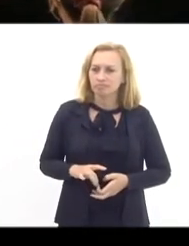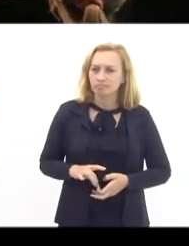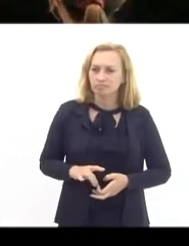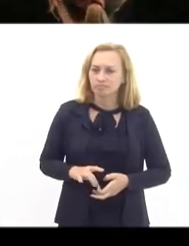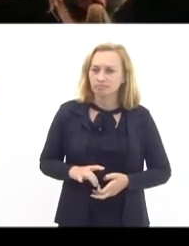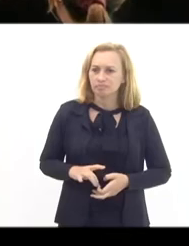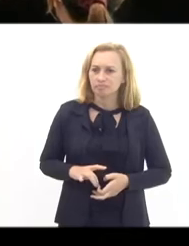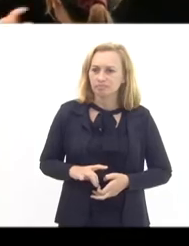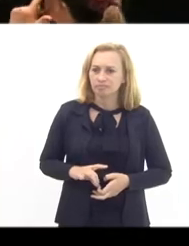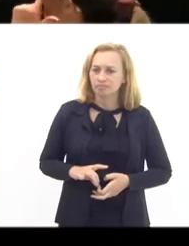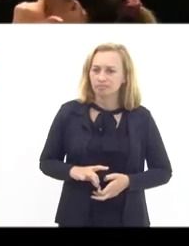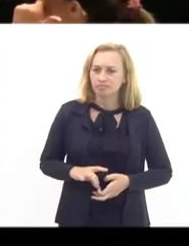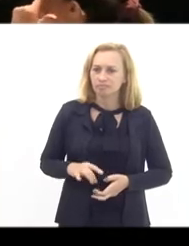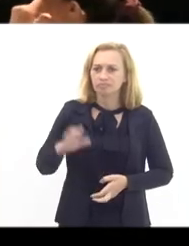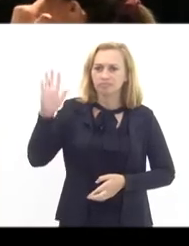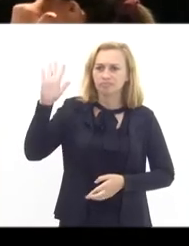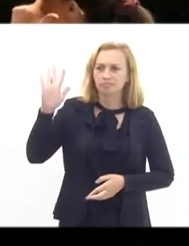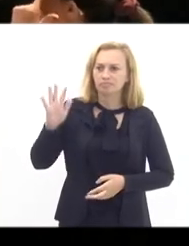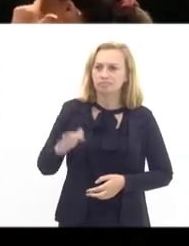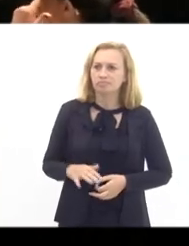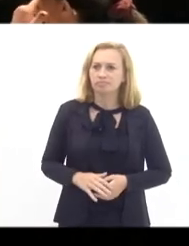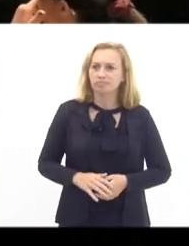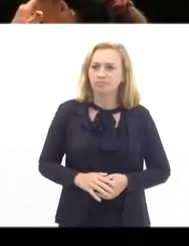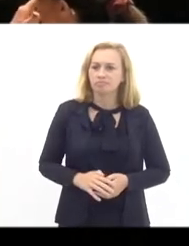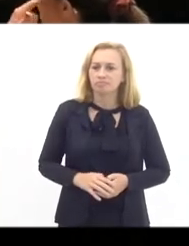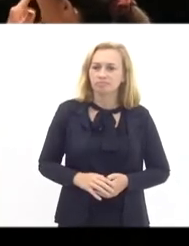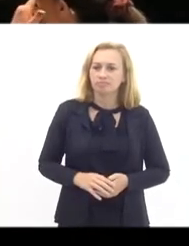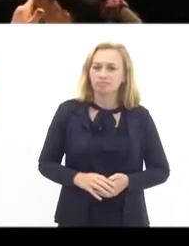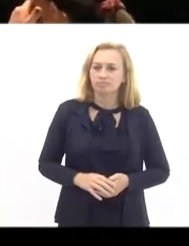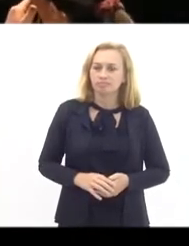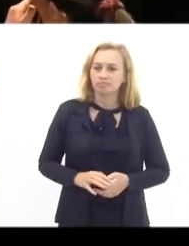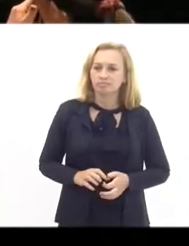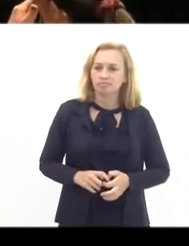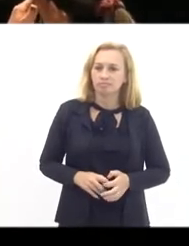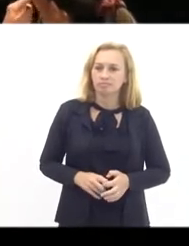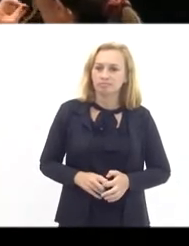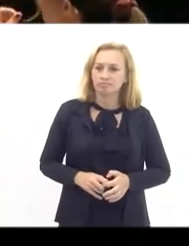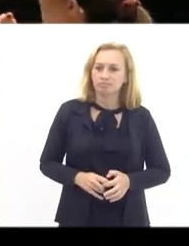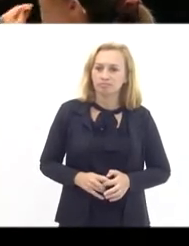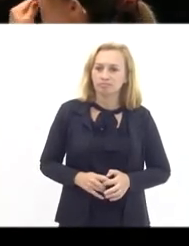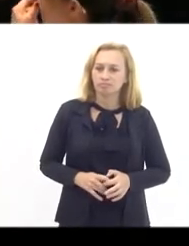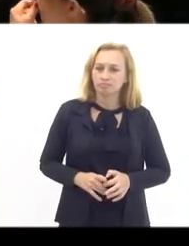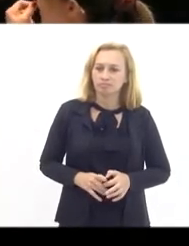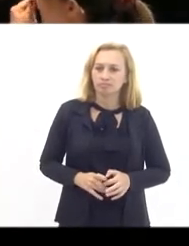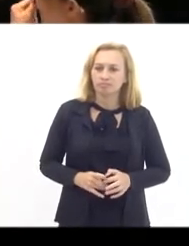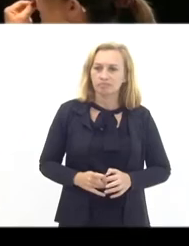está aberto. Só levantar a mão que eu levo o microfone, por favor.